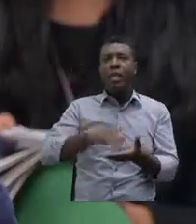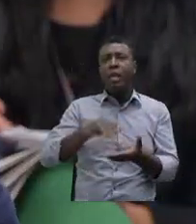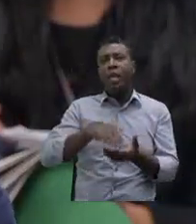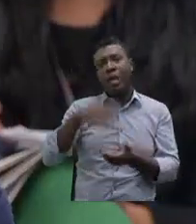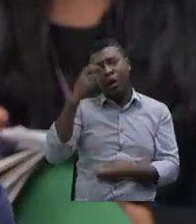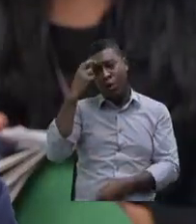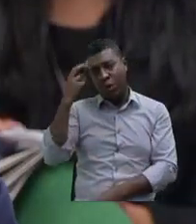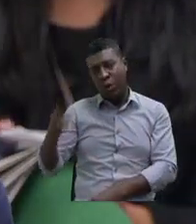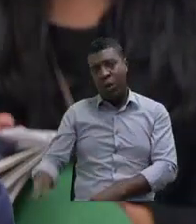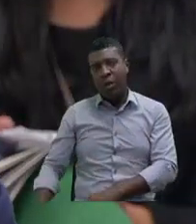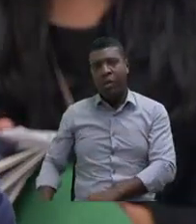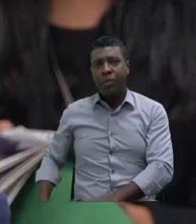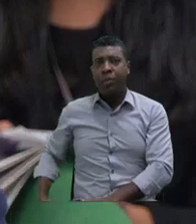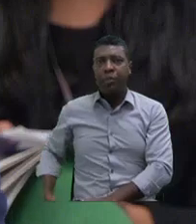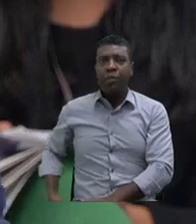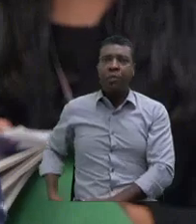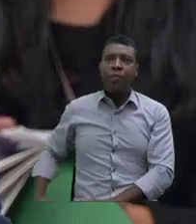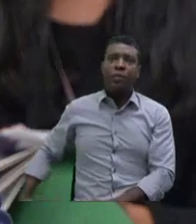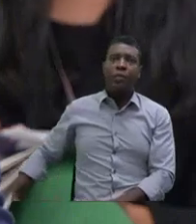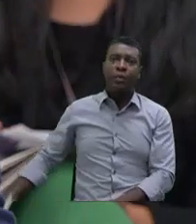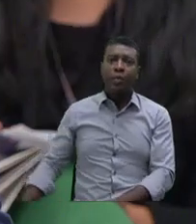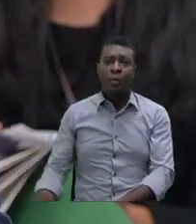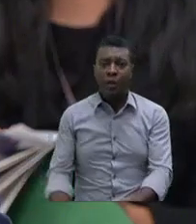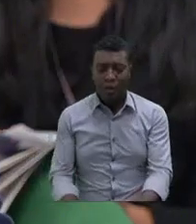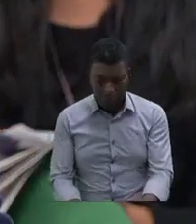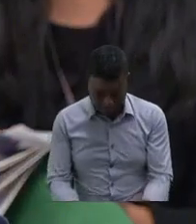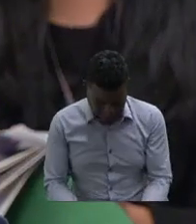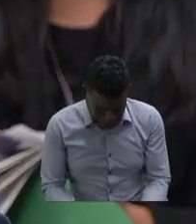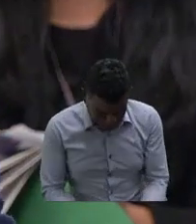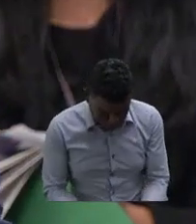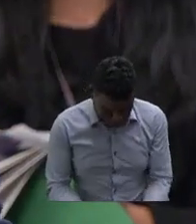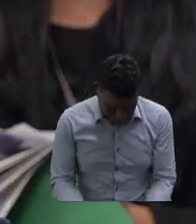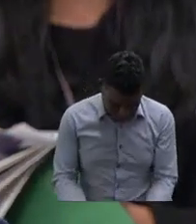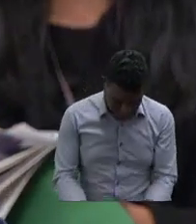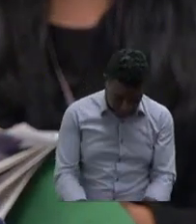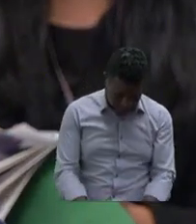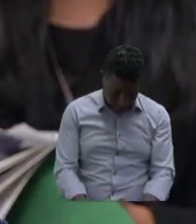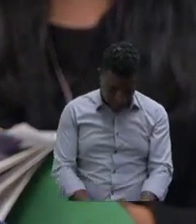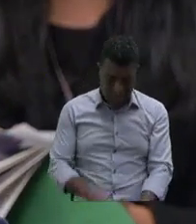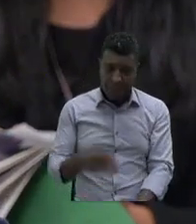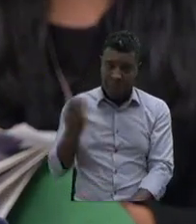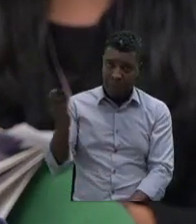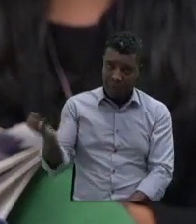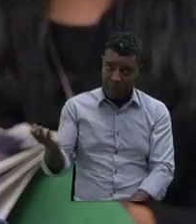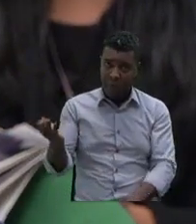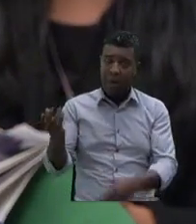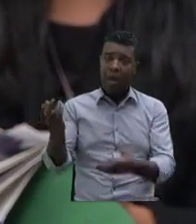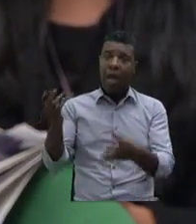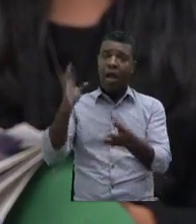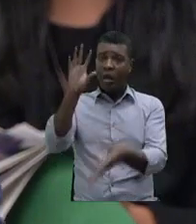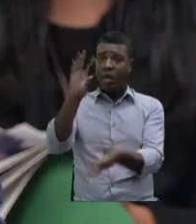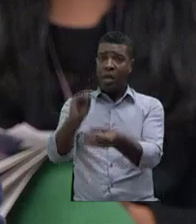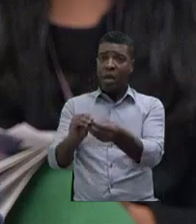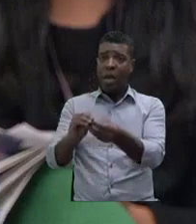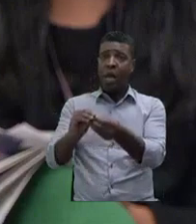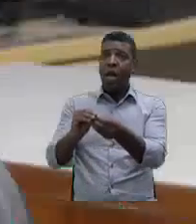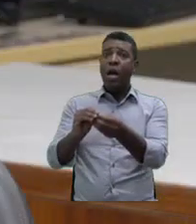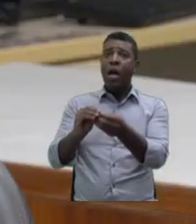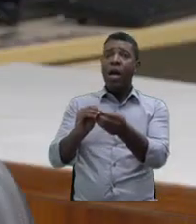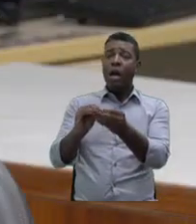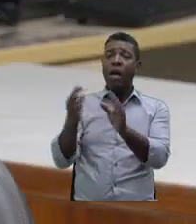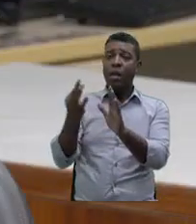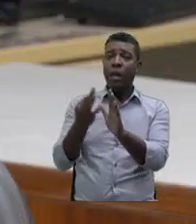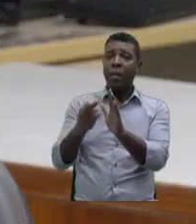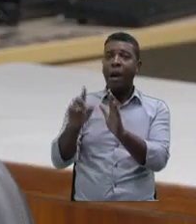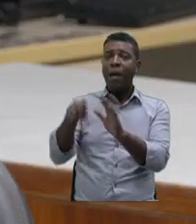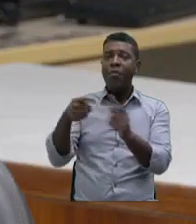Deputado, muito obrigado. O senhor me deixa o senhor sintetizar o nosso trabalho tão bem. É muito gratificante. Eu fico